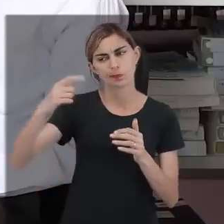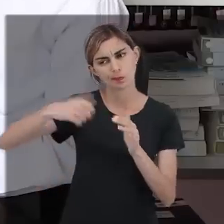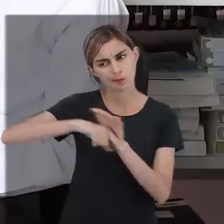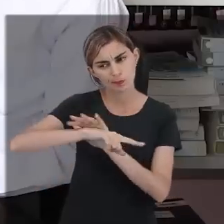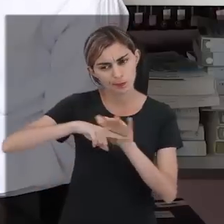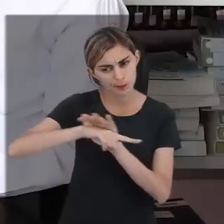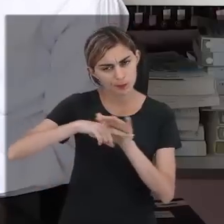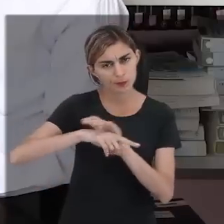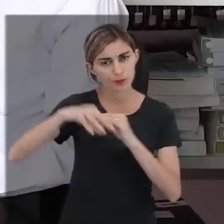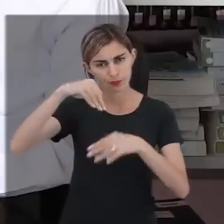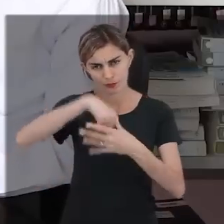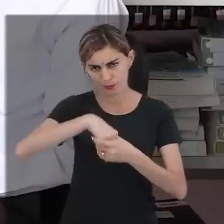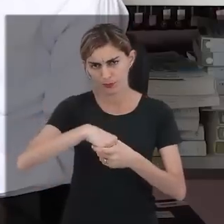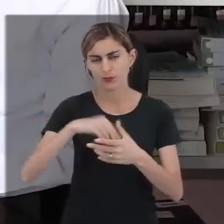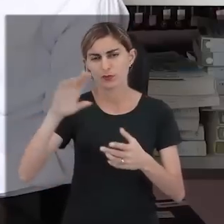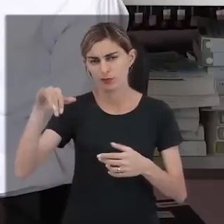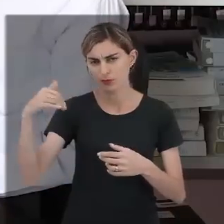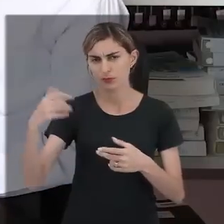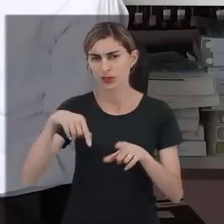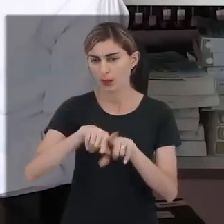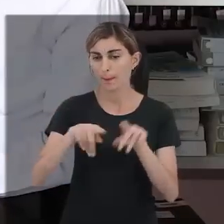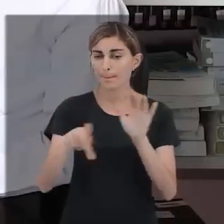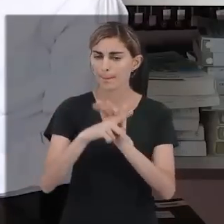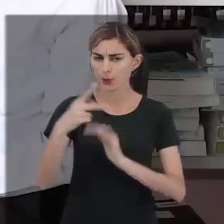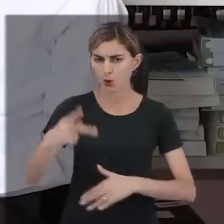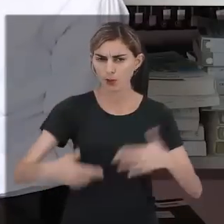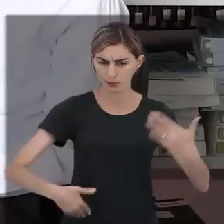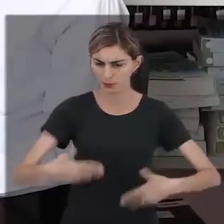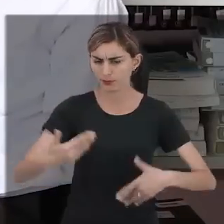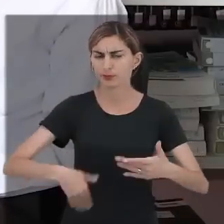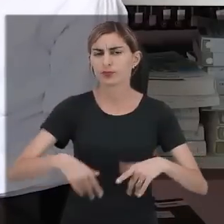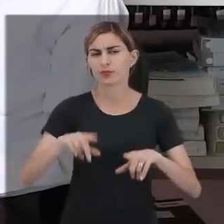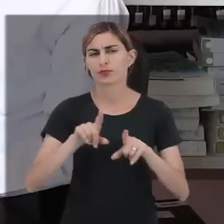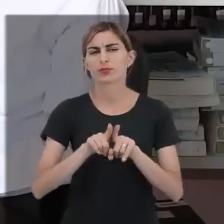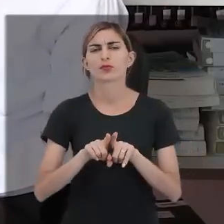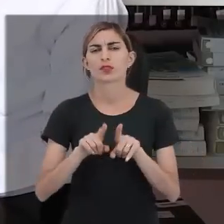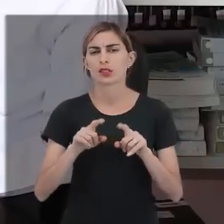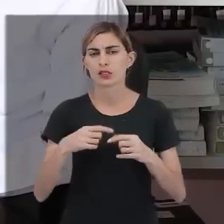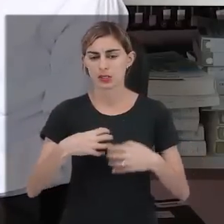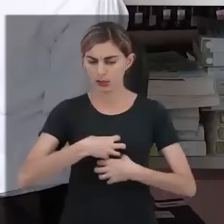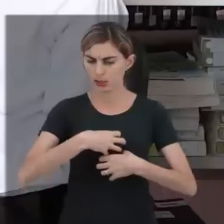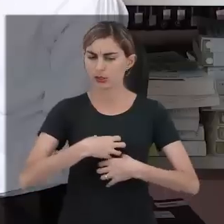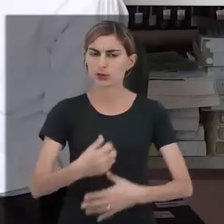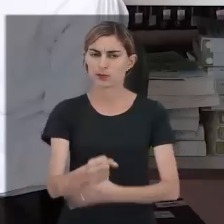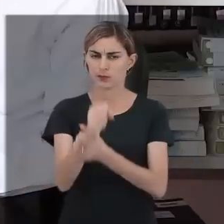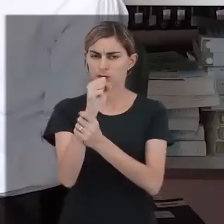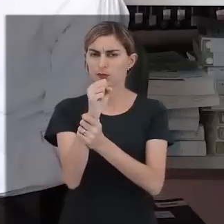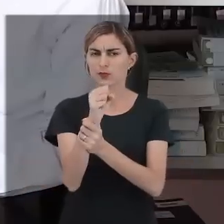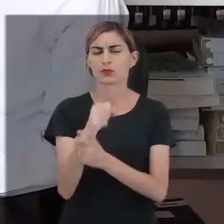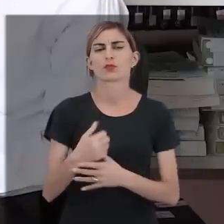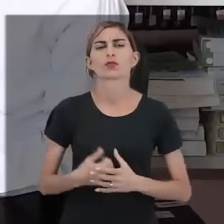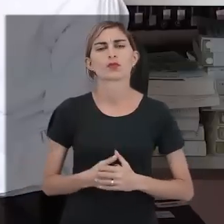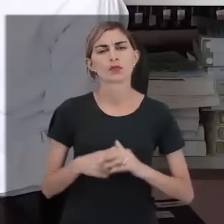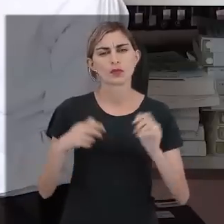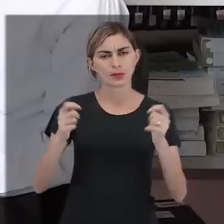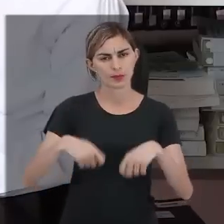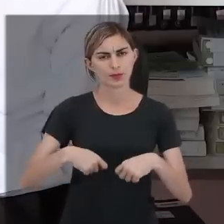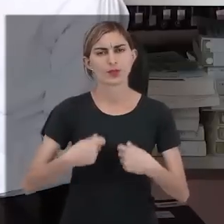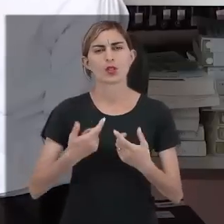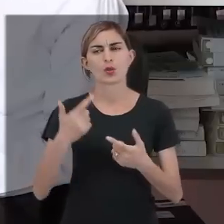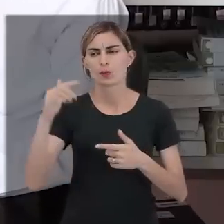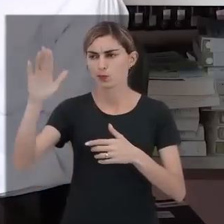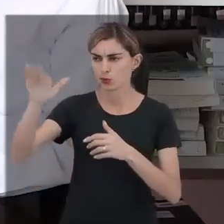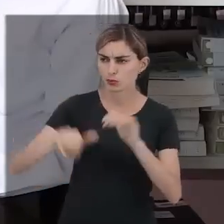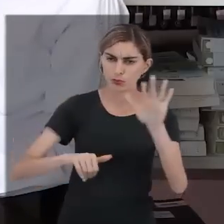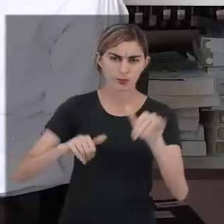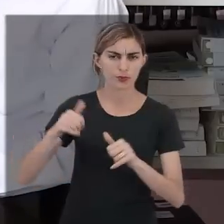auditorias internas, né, conduzidas pelos próprios funcionários ou até por uma consultoria, para se sentir segura e apta para o quê? Para